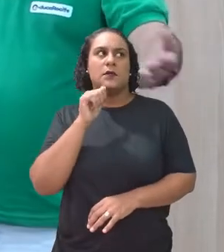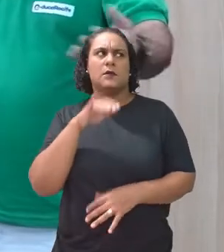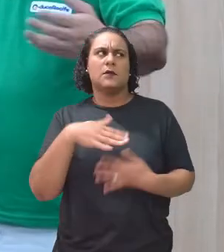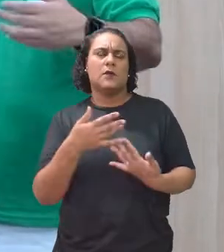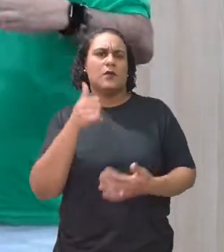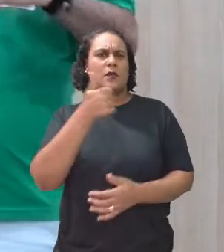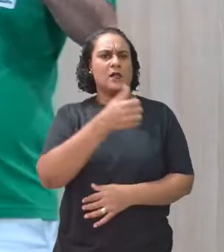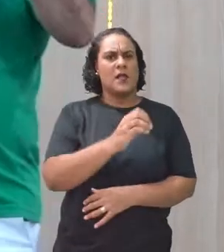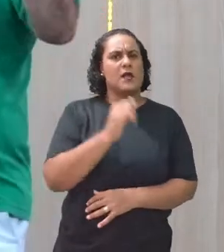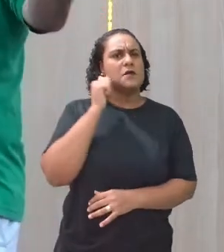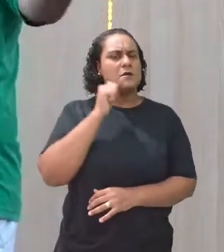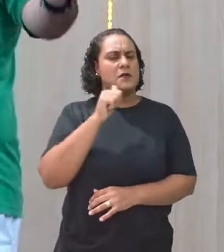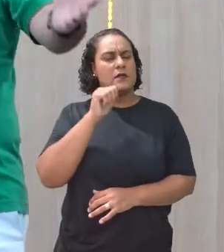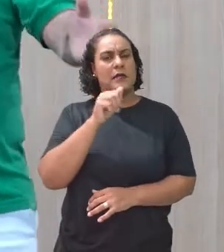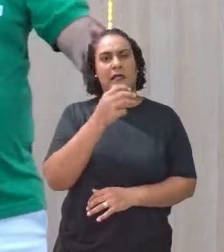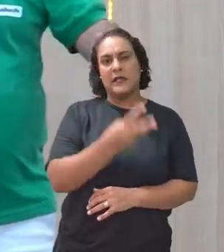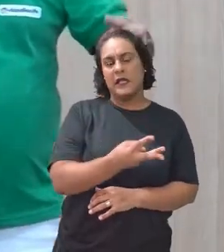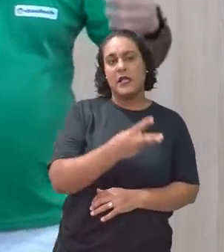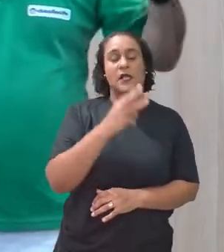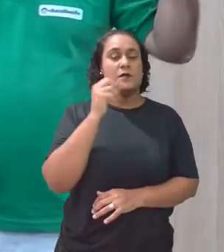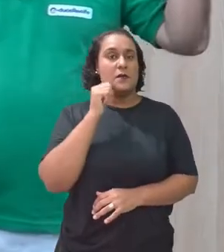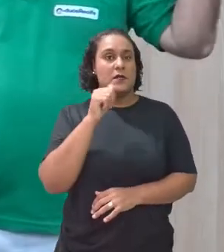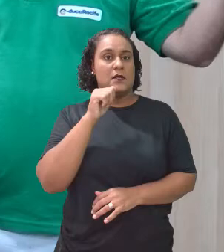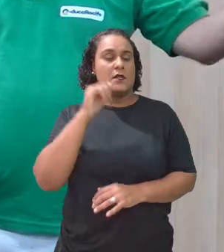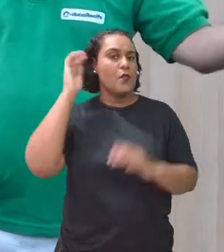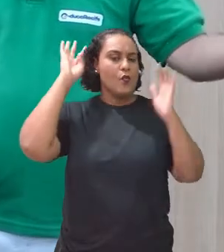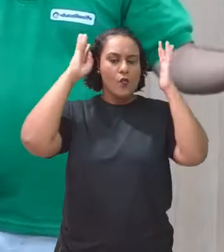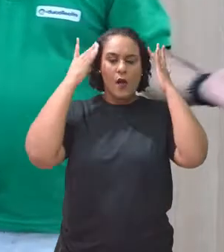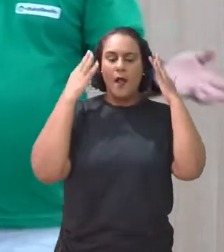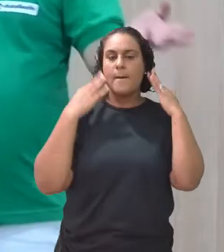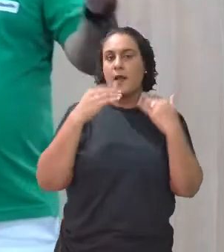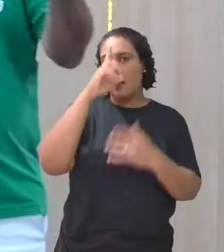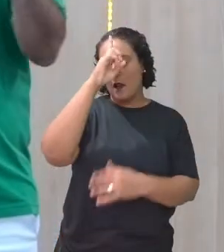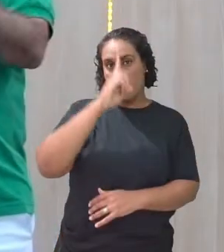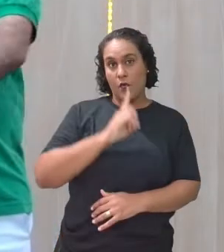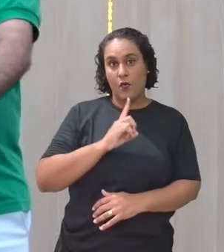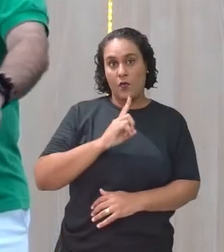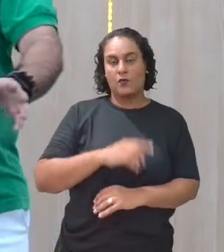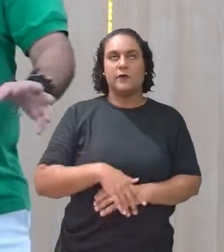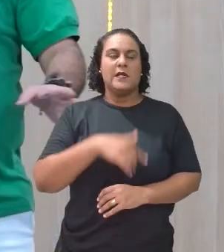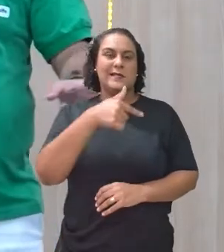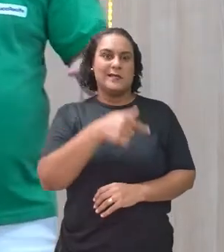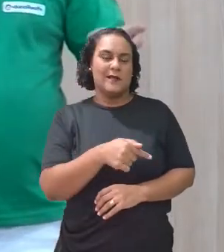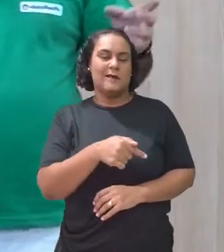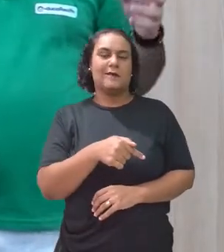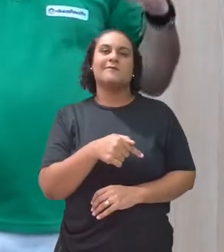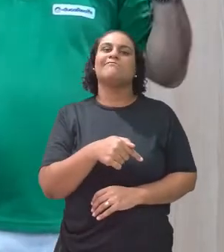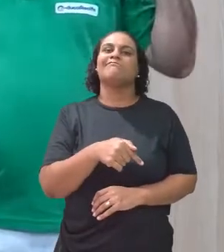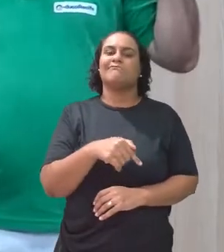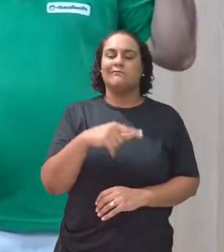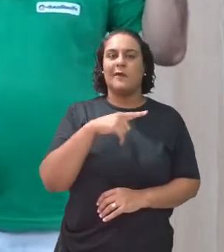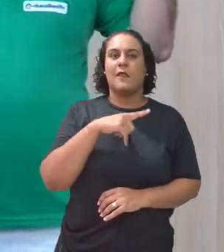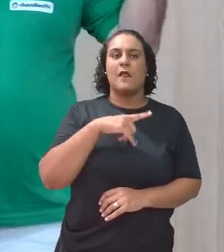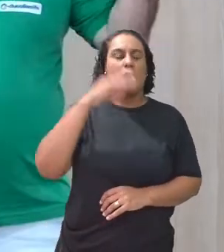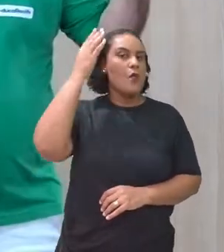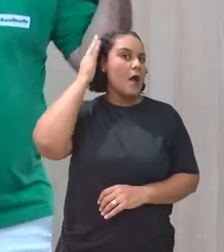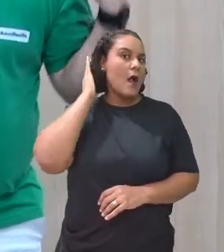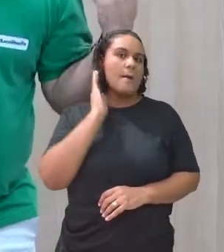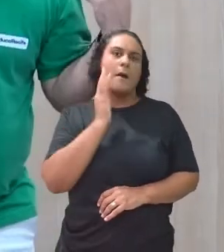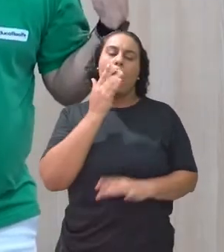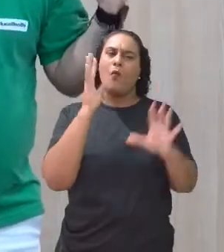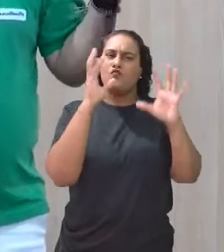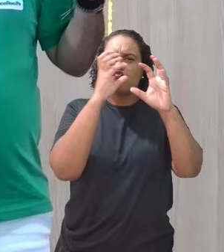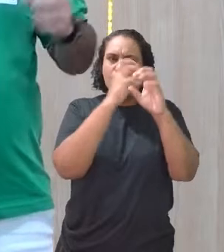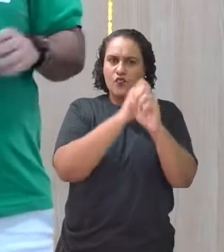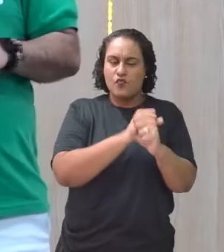meninas, 3 meninas têm o cabelo loiro e 7 têm o cabelo